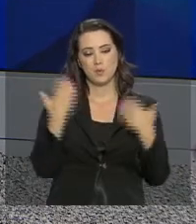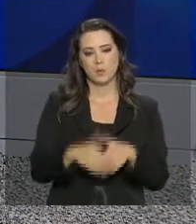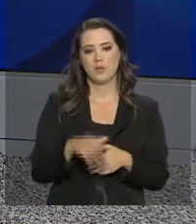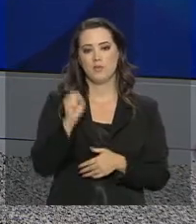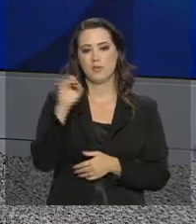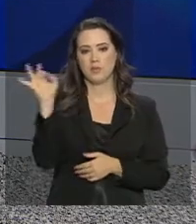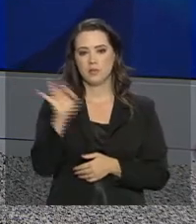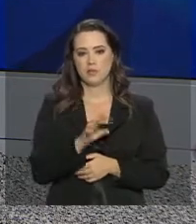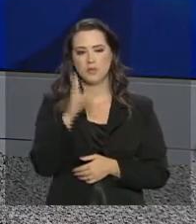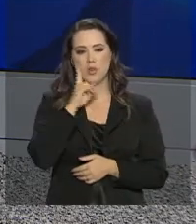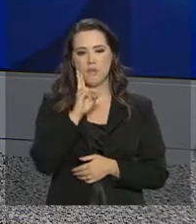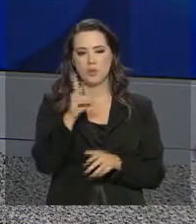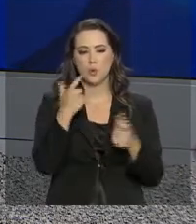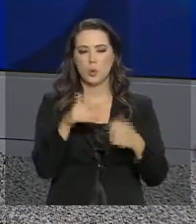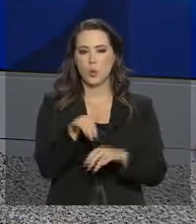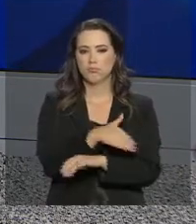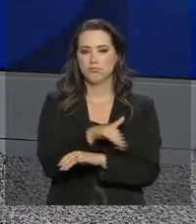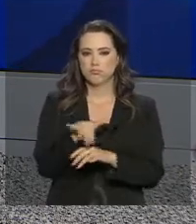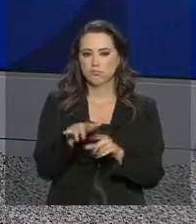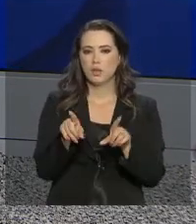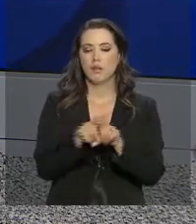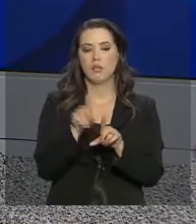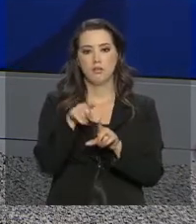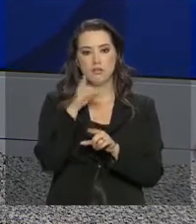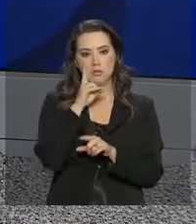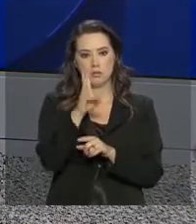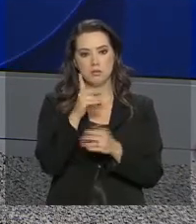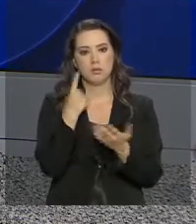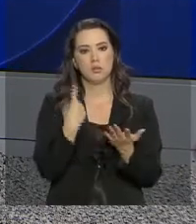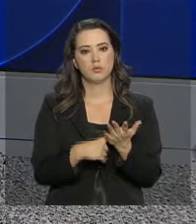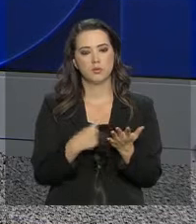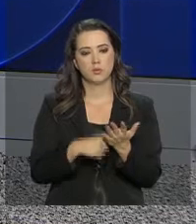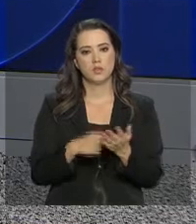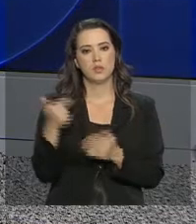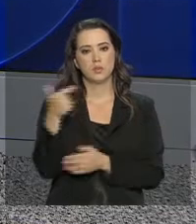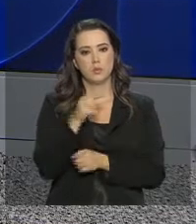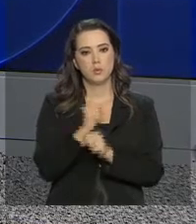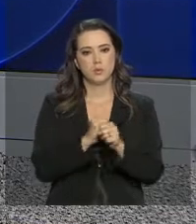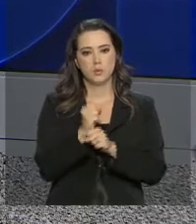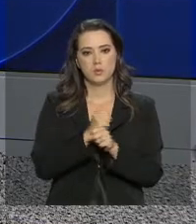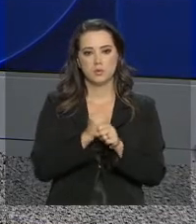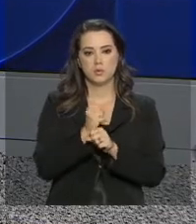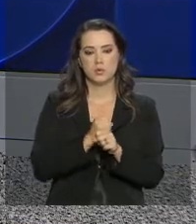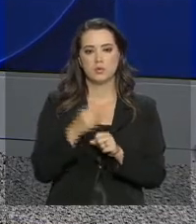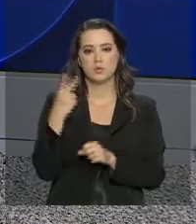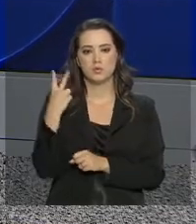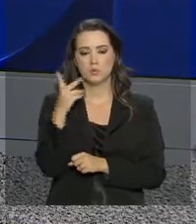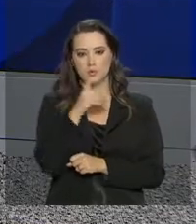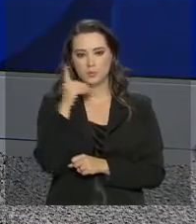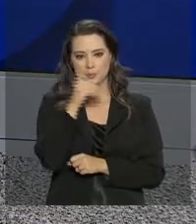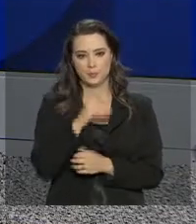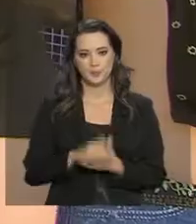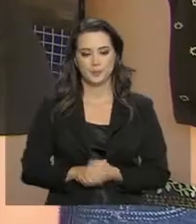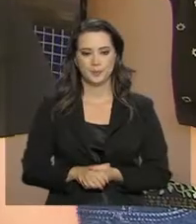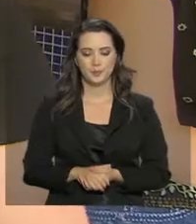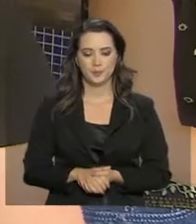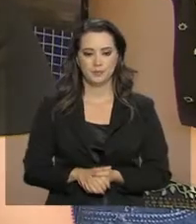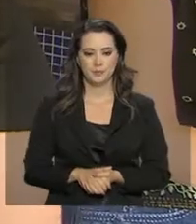inscritos já confirmaram presença no exame esse é o segundo ano que o enem vai ser realizado em dois domingos